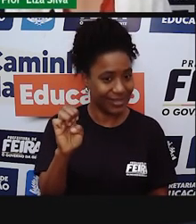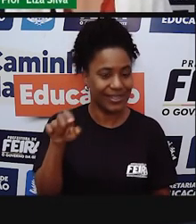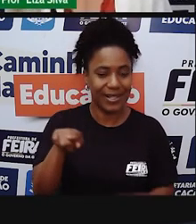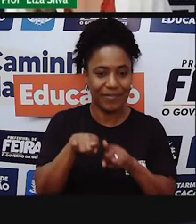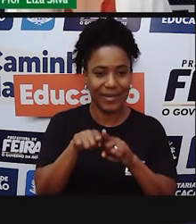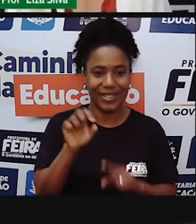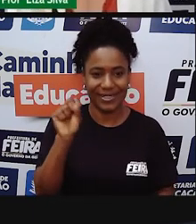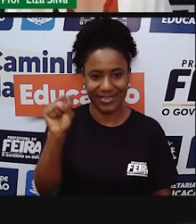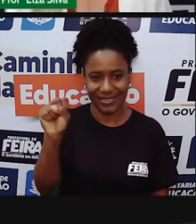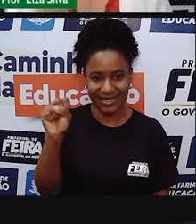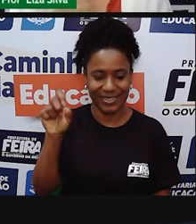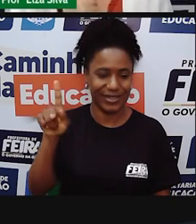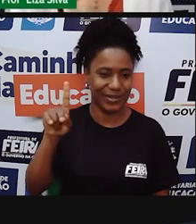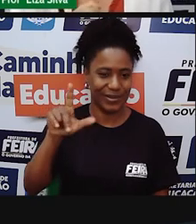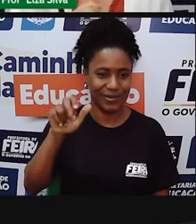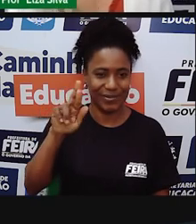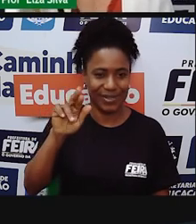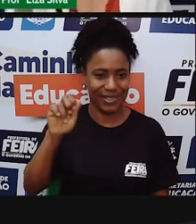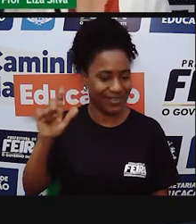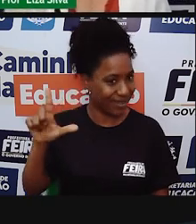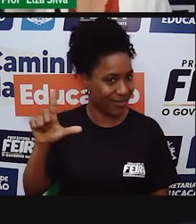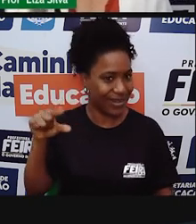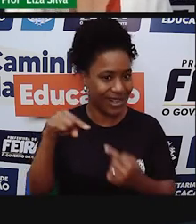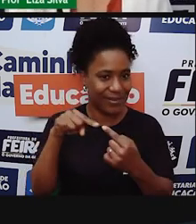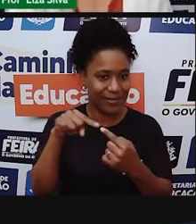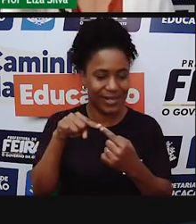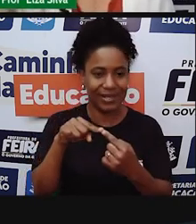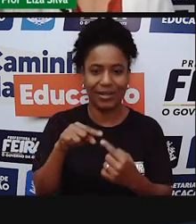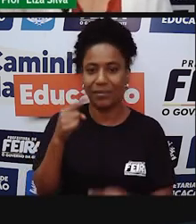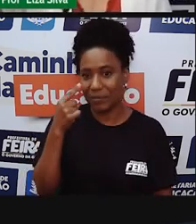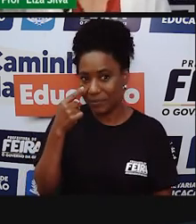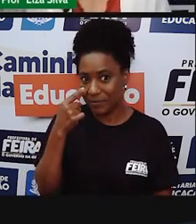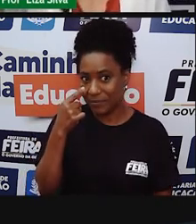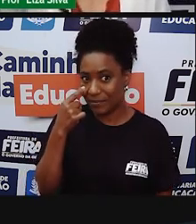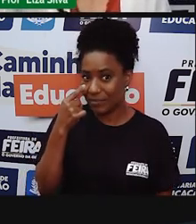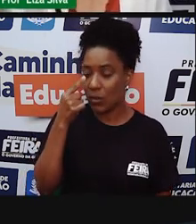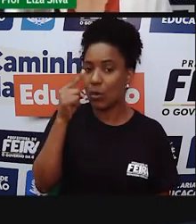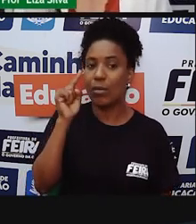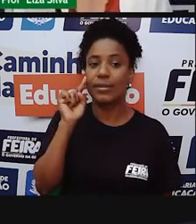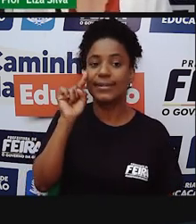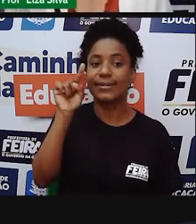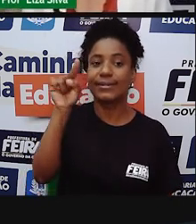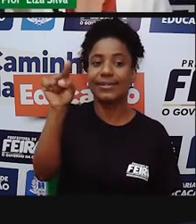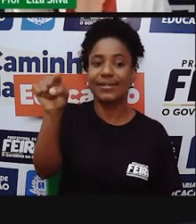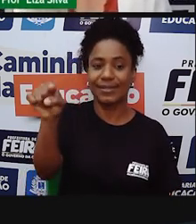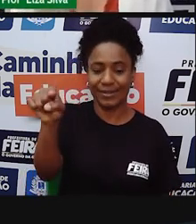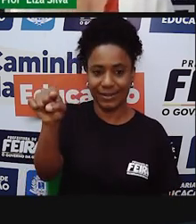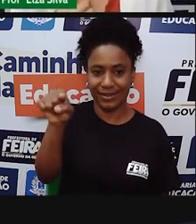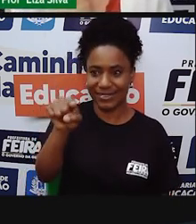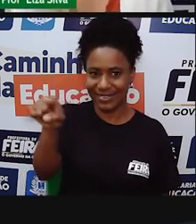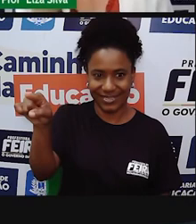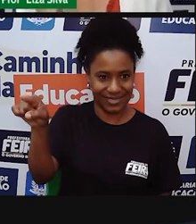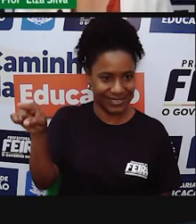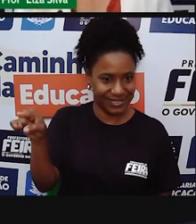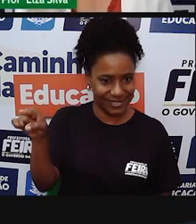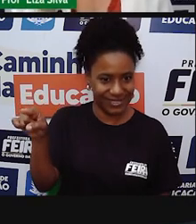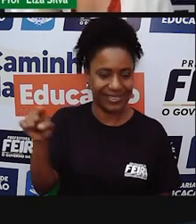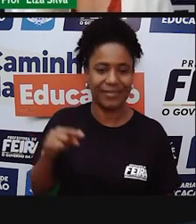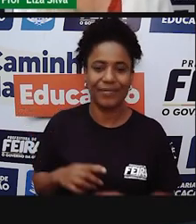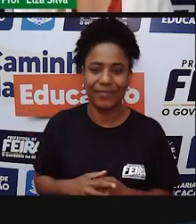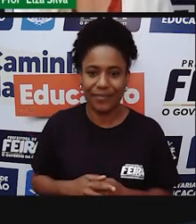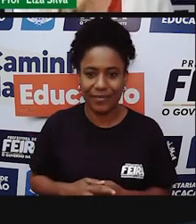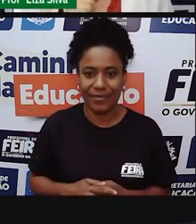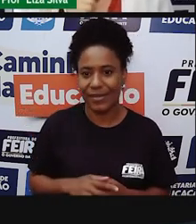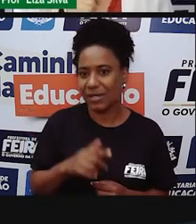plural, que eu utilizo para me referir a coisas ou pessoas que estão distantes de mim. E nestes exemplos, nós não temos